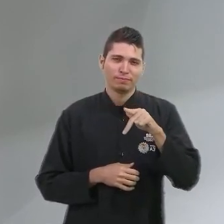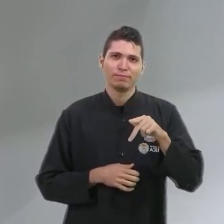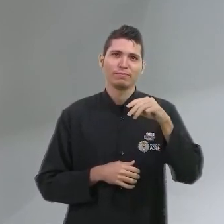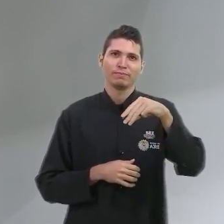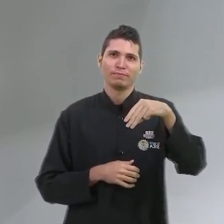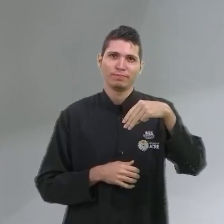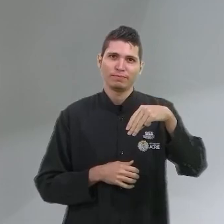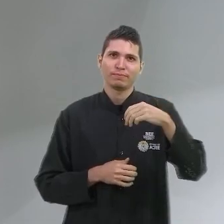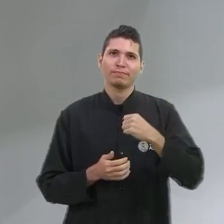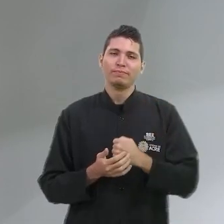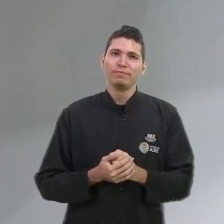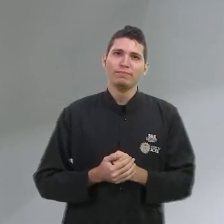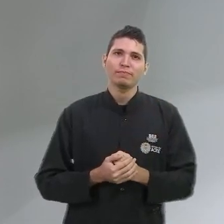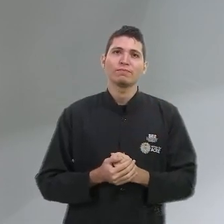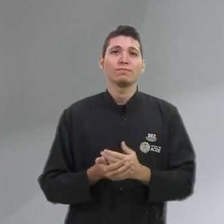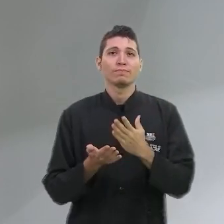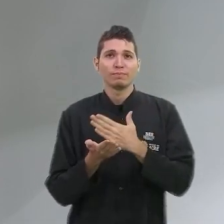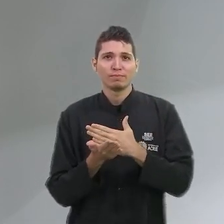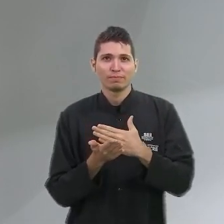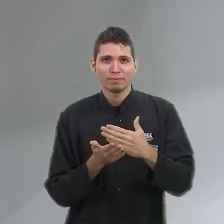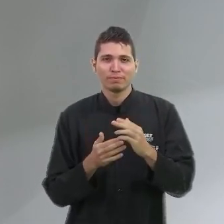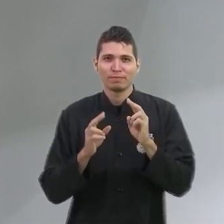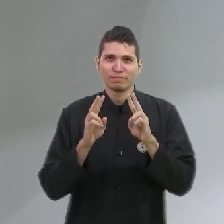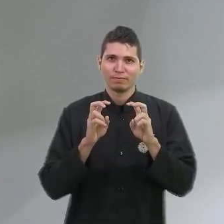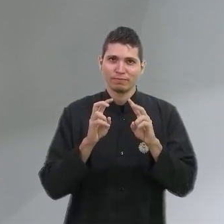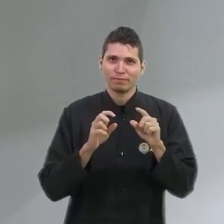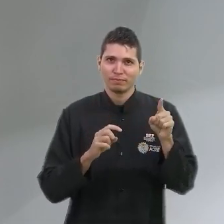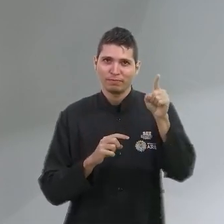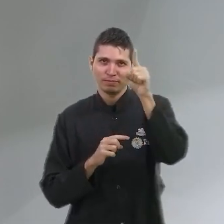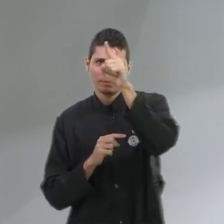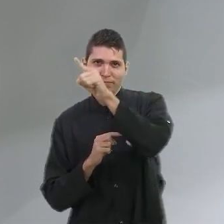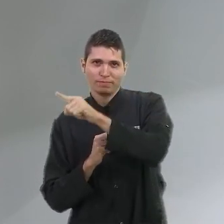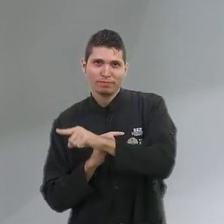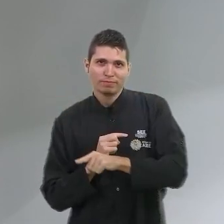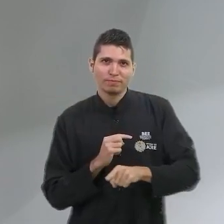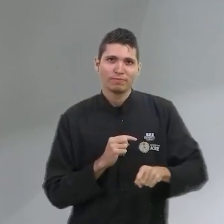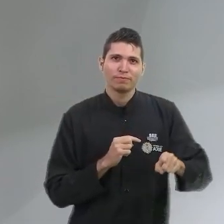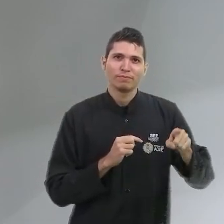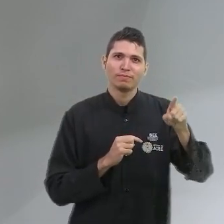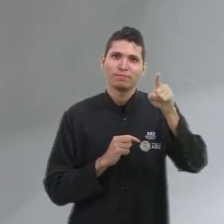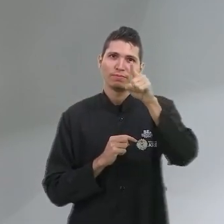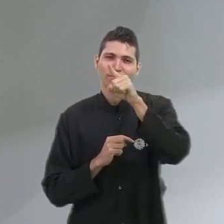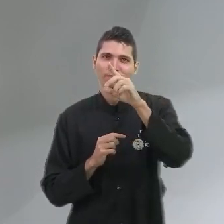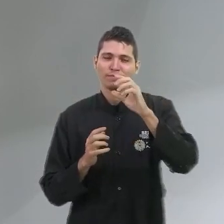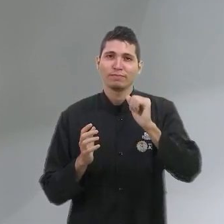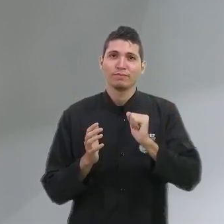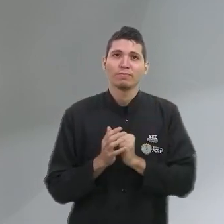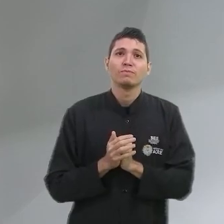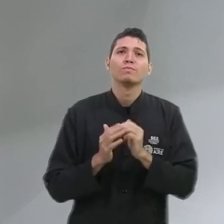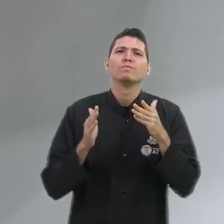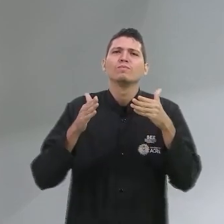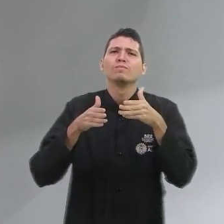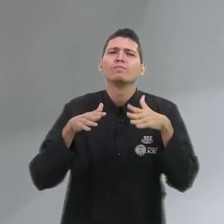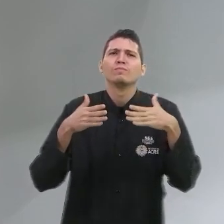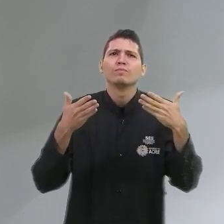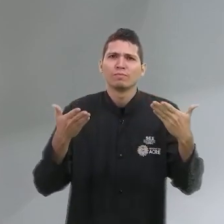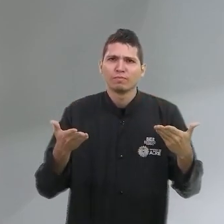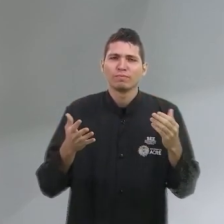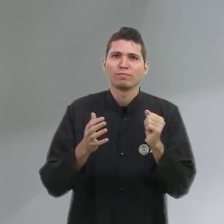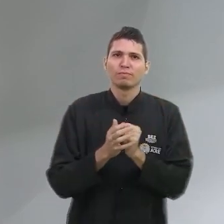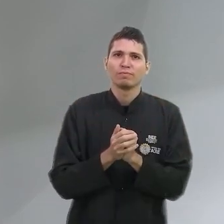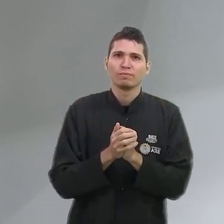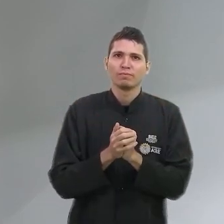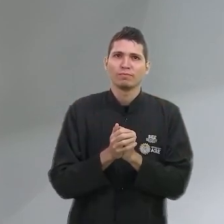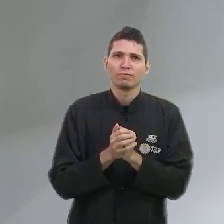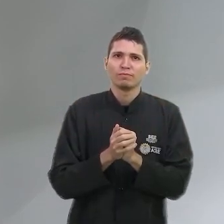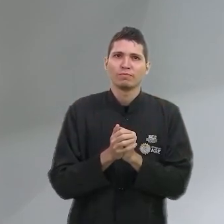de agora, nós vamos conversar sobre o círculo trigonométrico. A intenção do círculo trigonométrico é, no final,